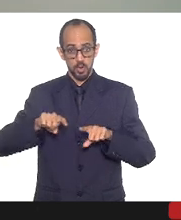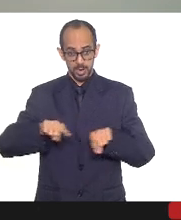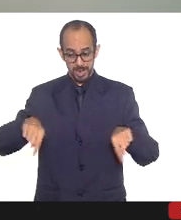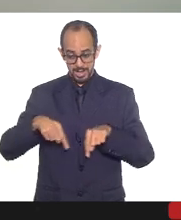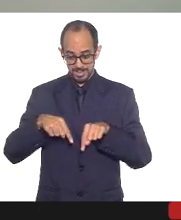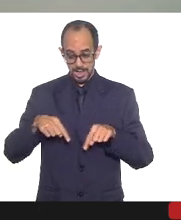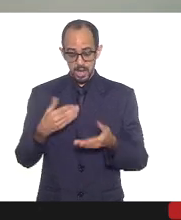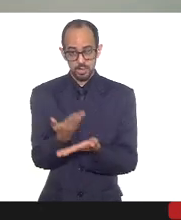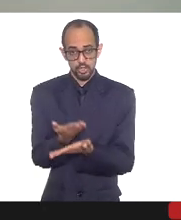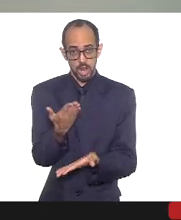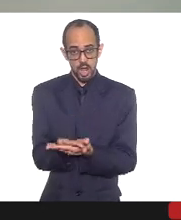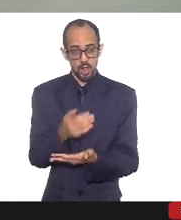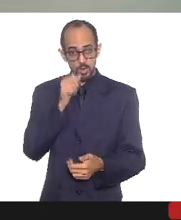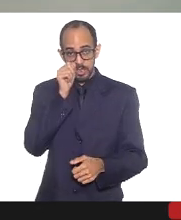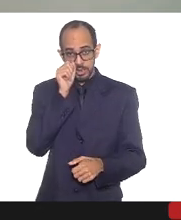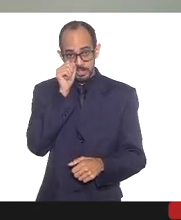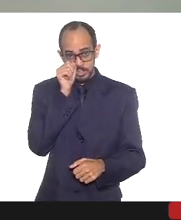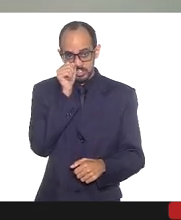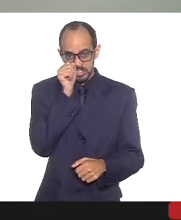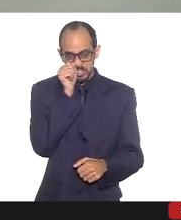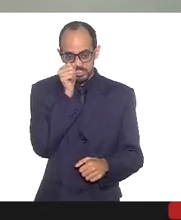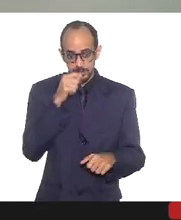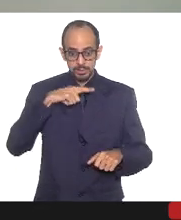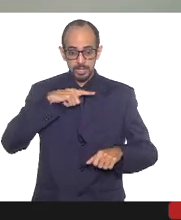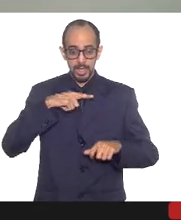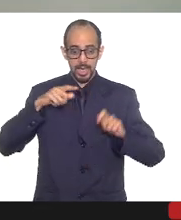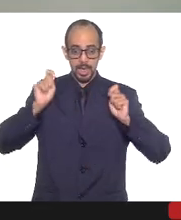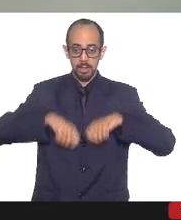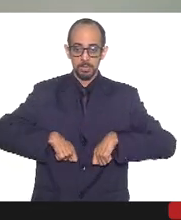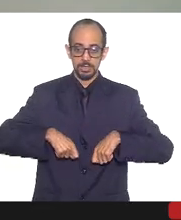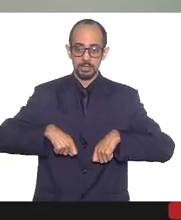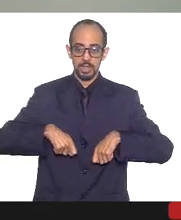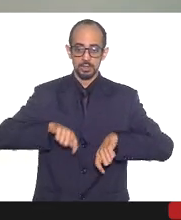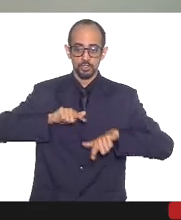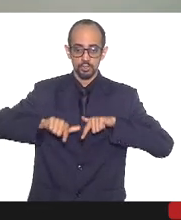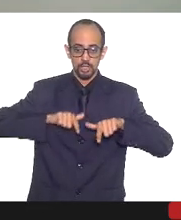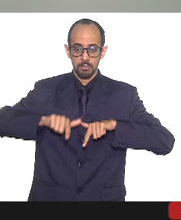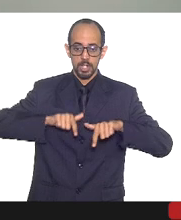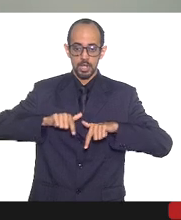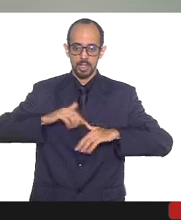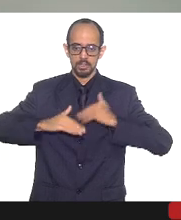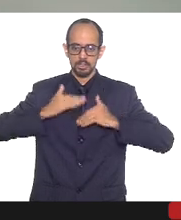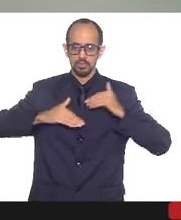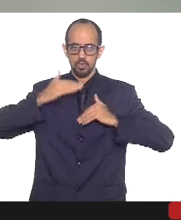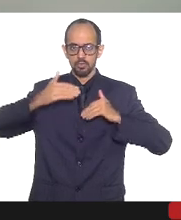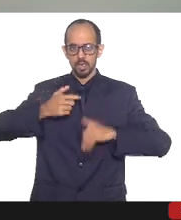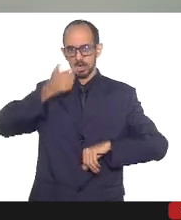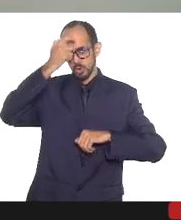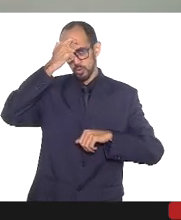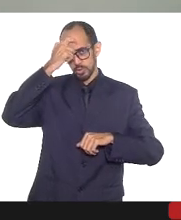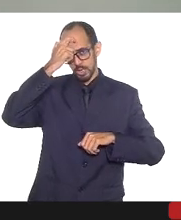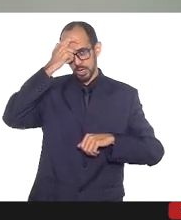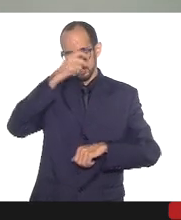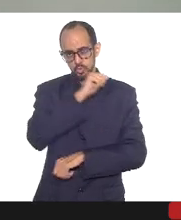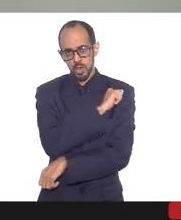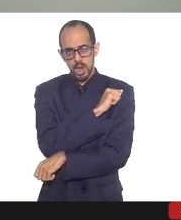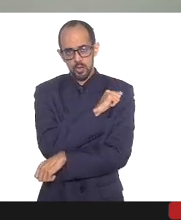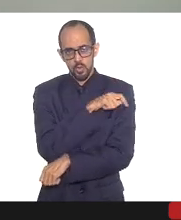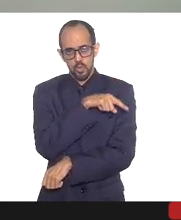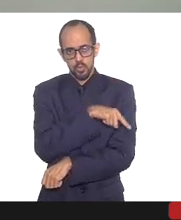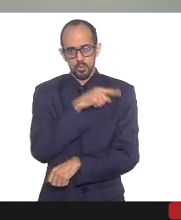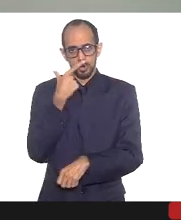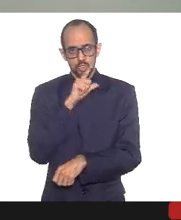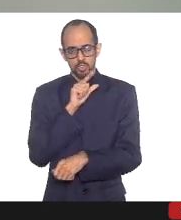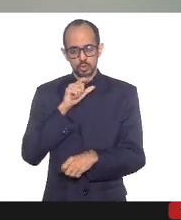a condição de trabalhar, né, e desenvolver de forma consciente o seu aluno para que a gente possa construir